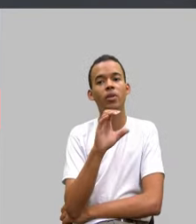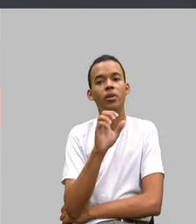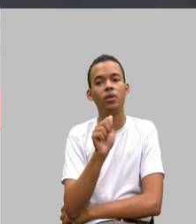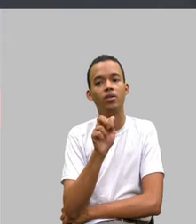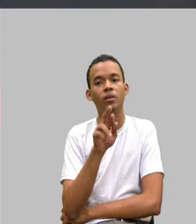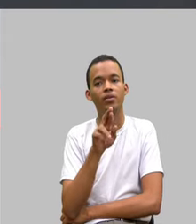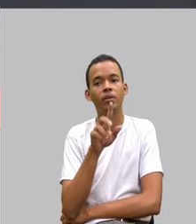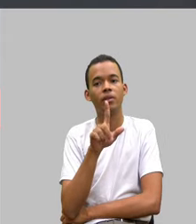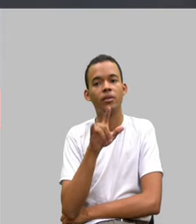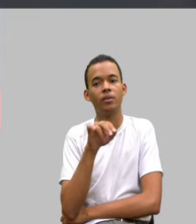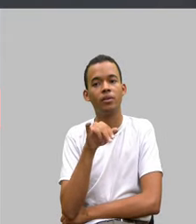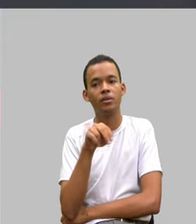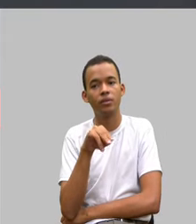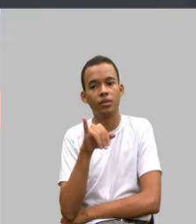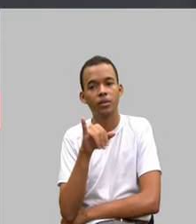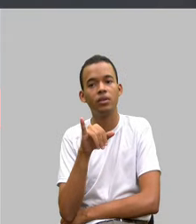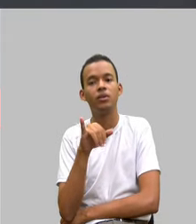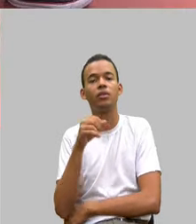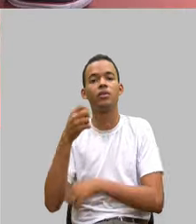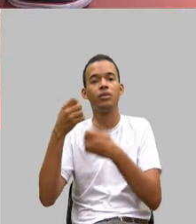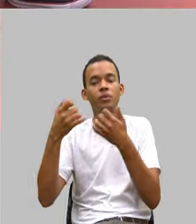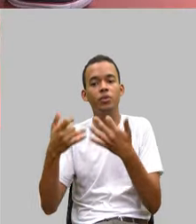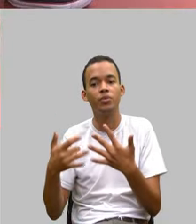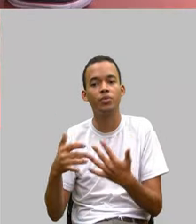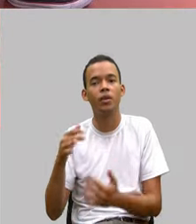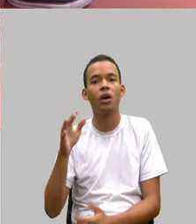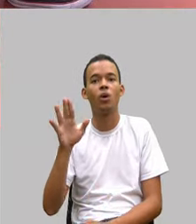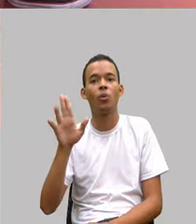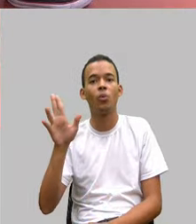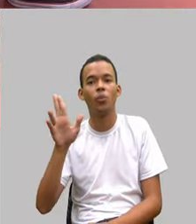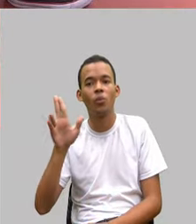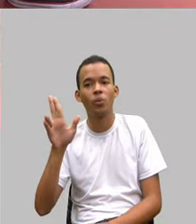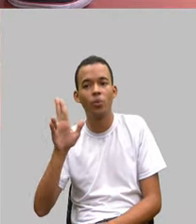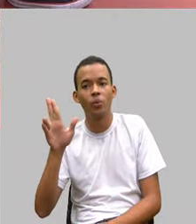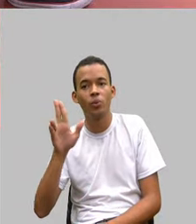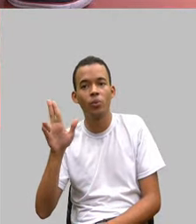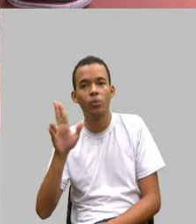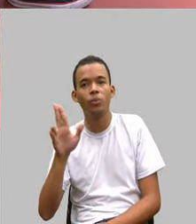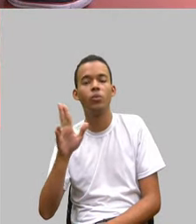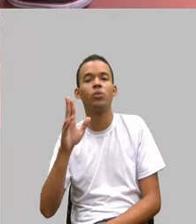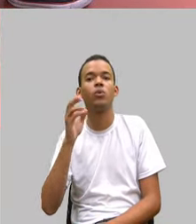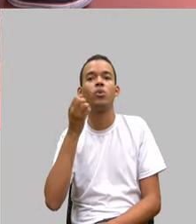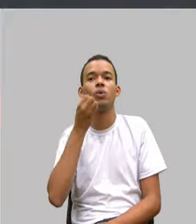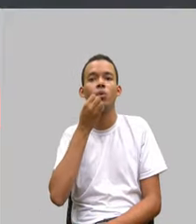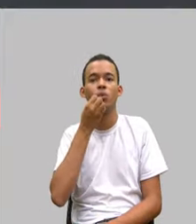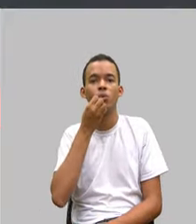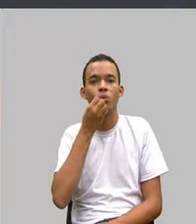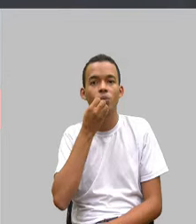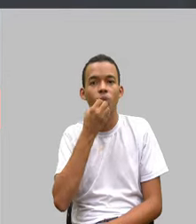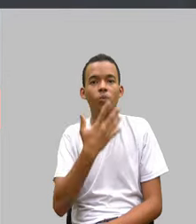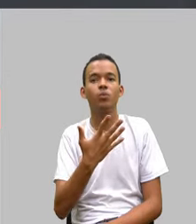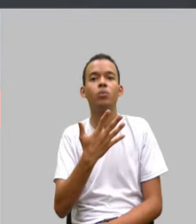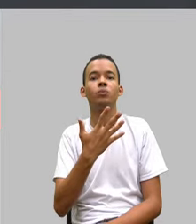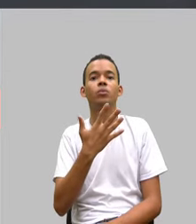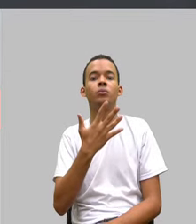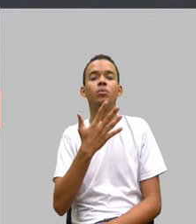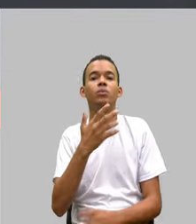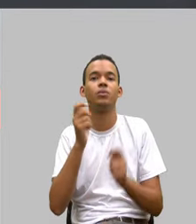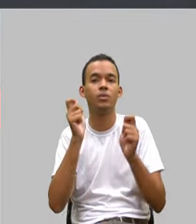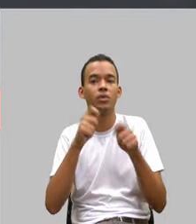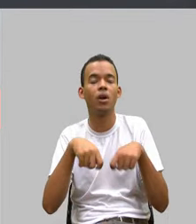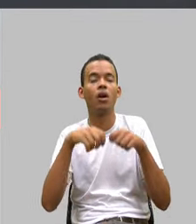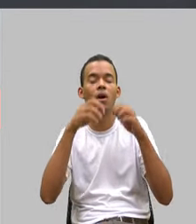a Cannabis o que a que a cannabis podia fazer uma neuroplasticidade no